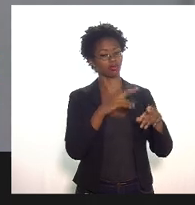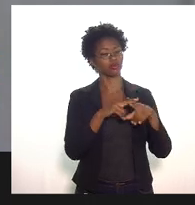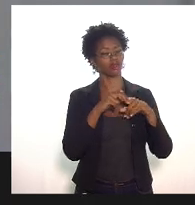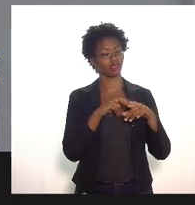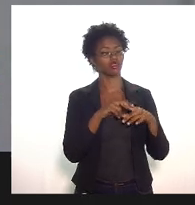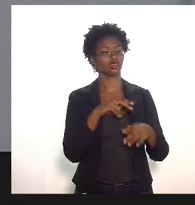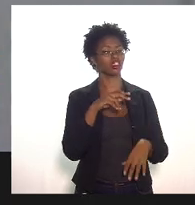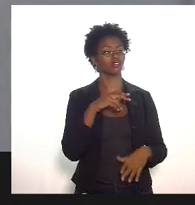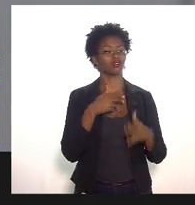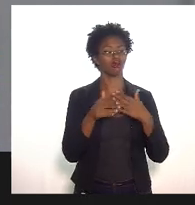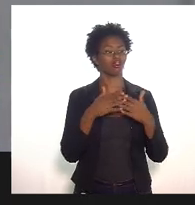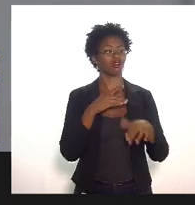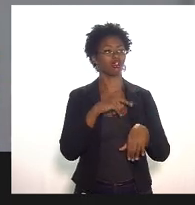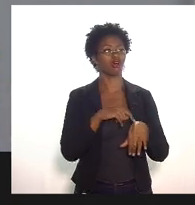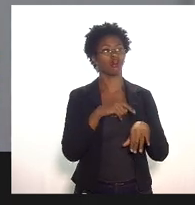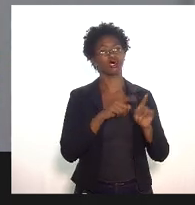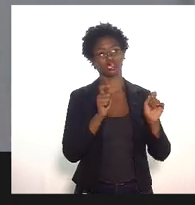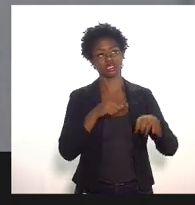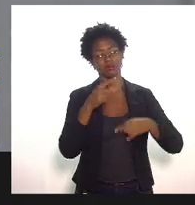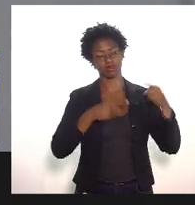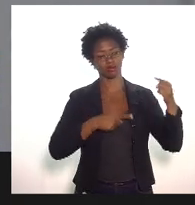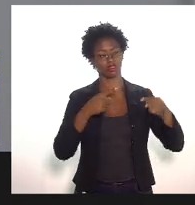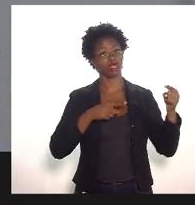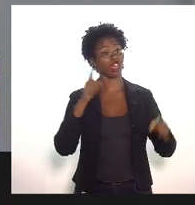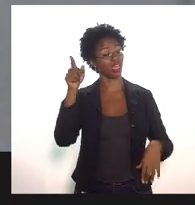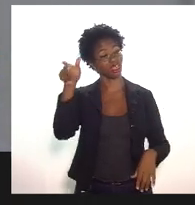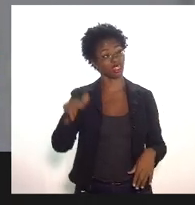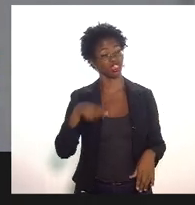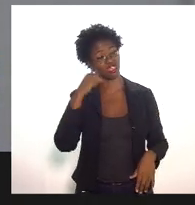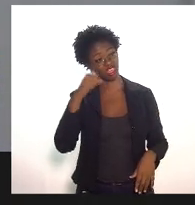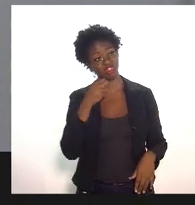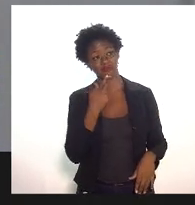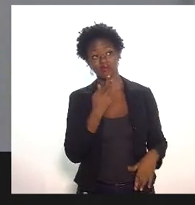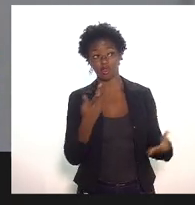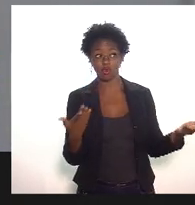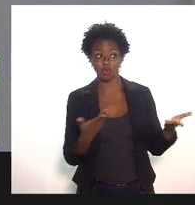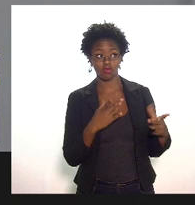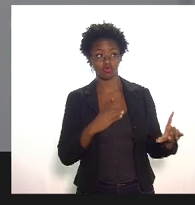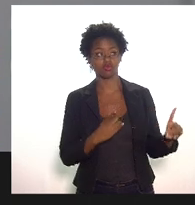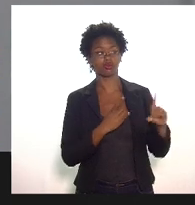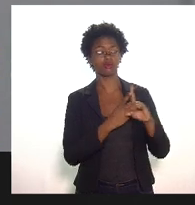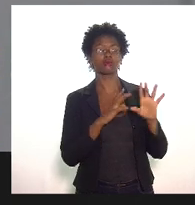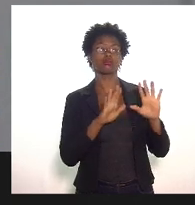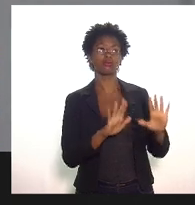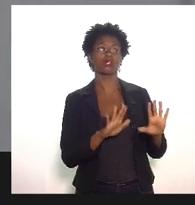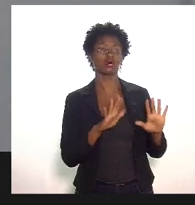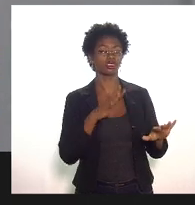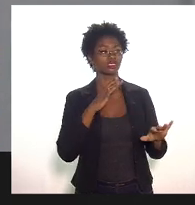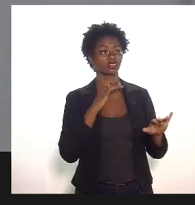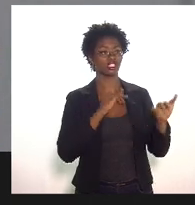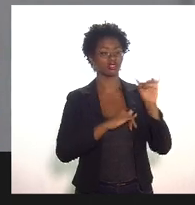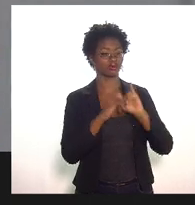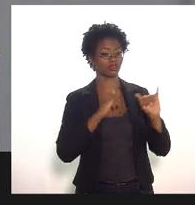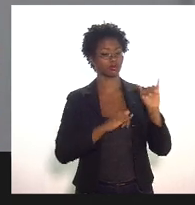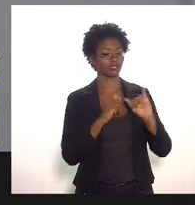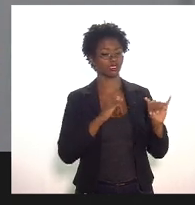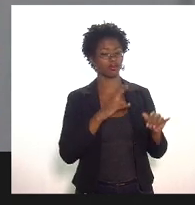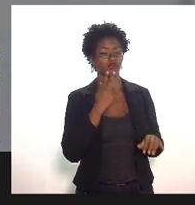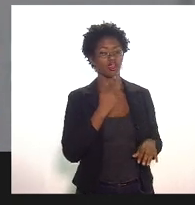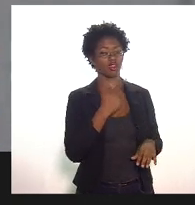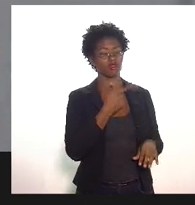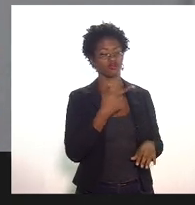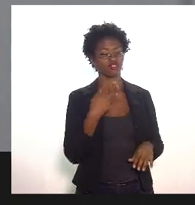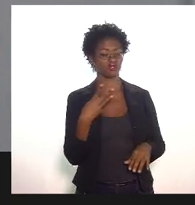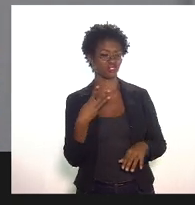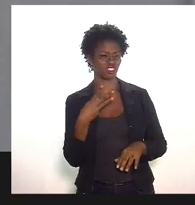qualquer momento pode ser colocado de pauta. O senador não colocou isso no encontro hoje, mas a informação que eu tinha é que seria 23,